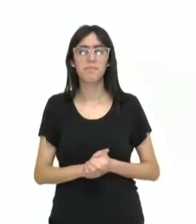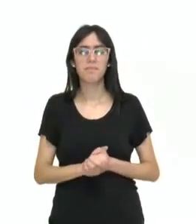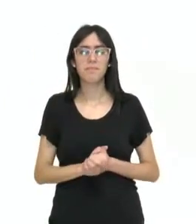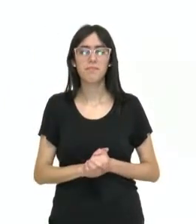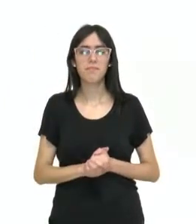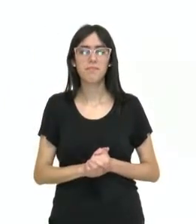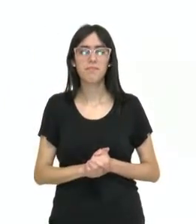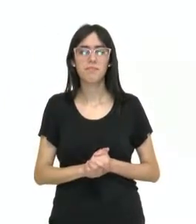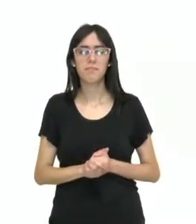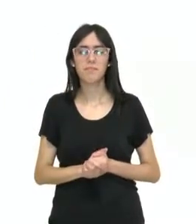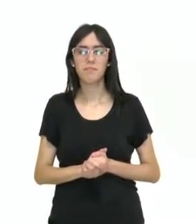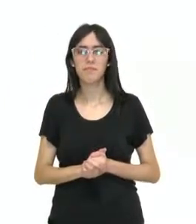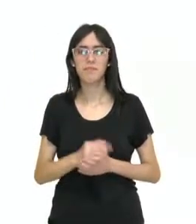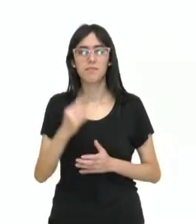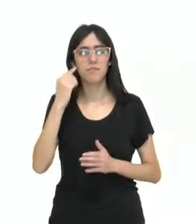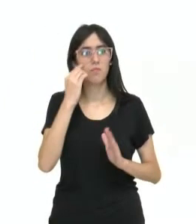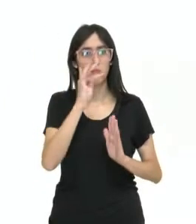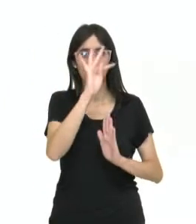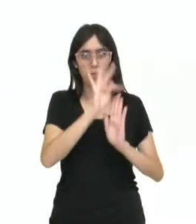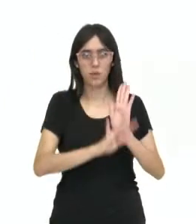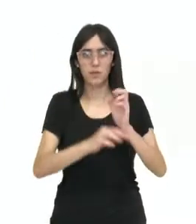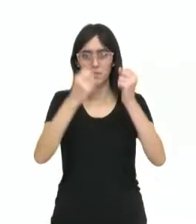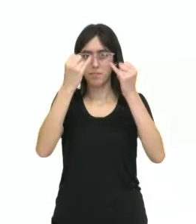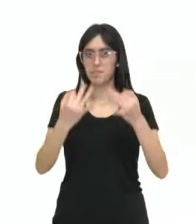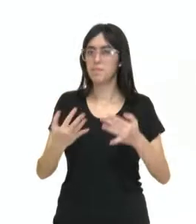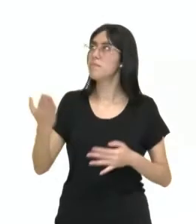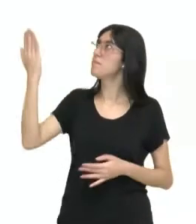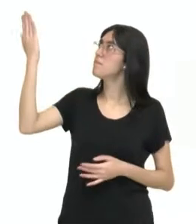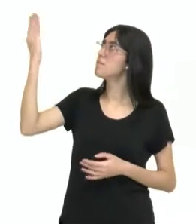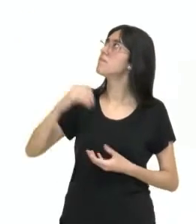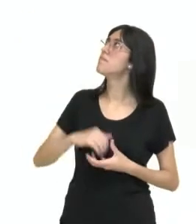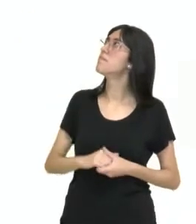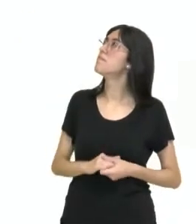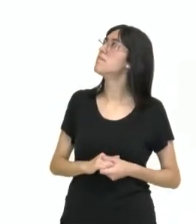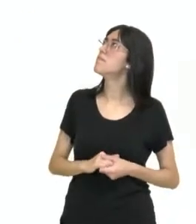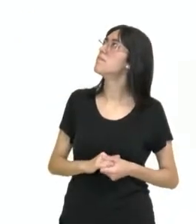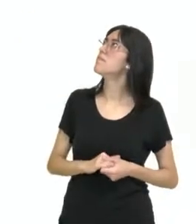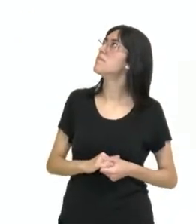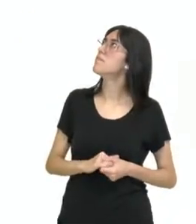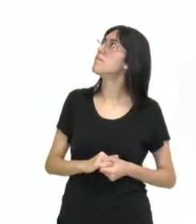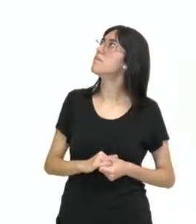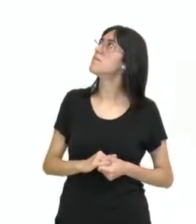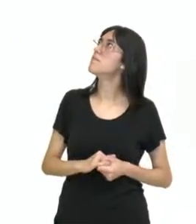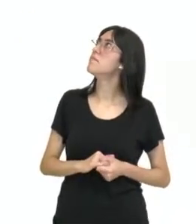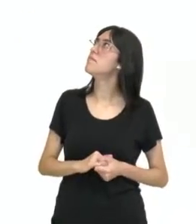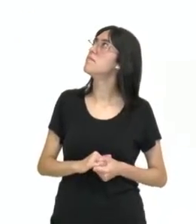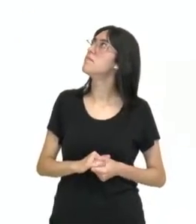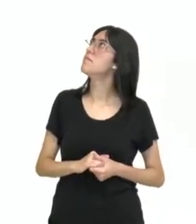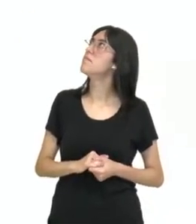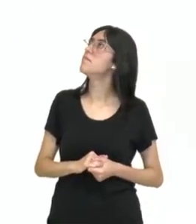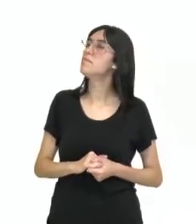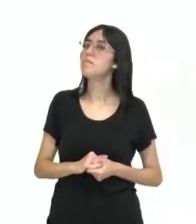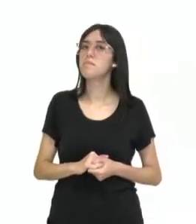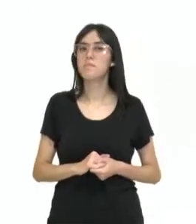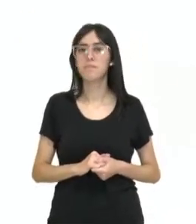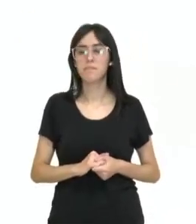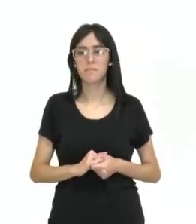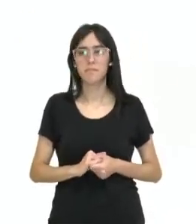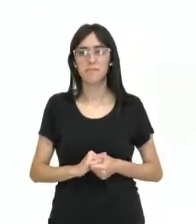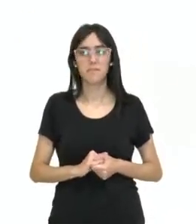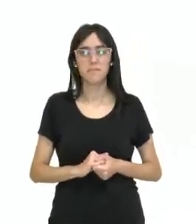Observa la historieta del escritor argentino Nietzsche y piensa en algunas hipótesis. ¿A quién